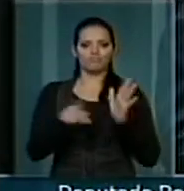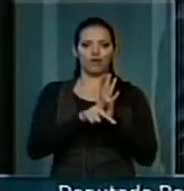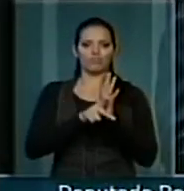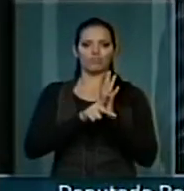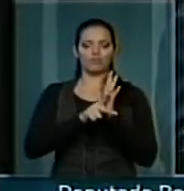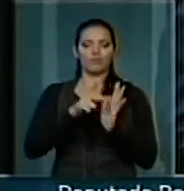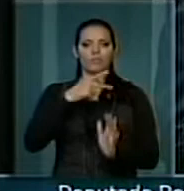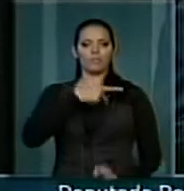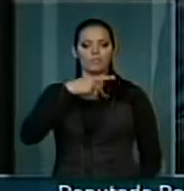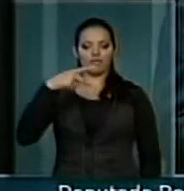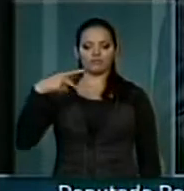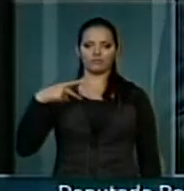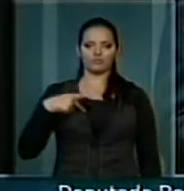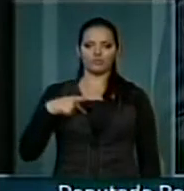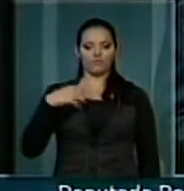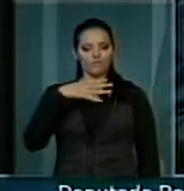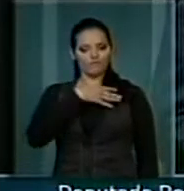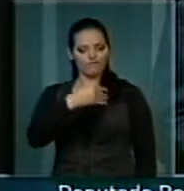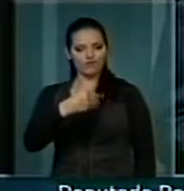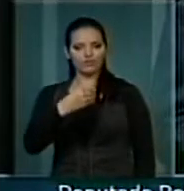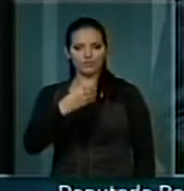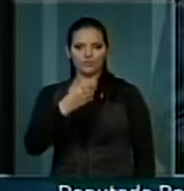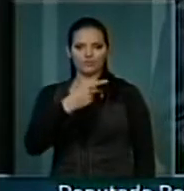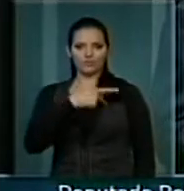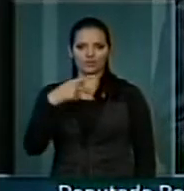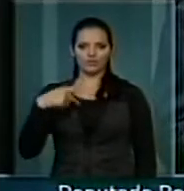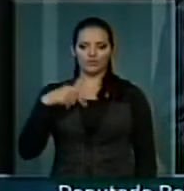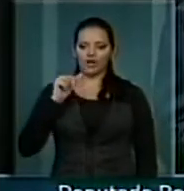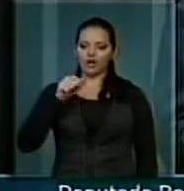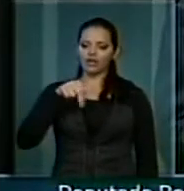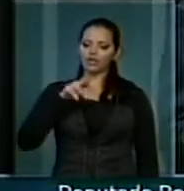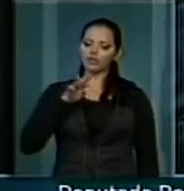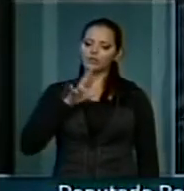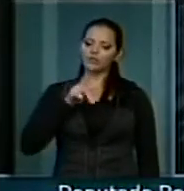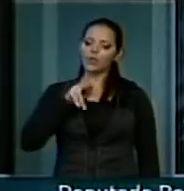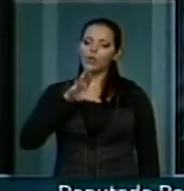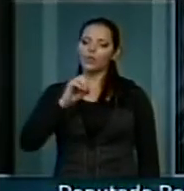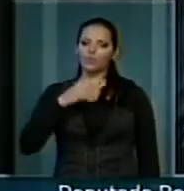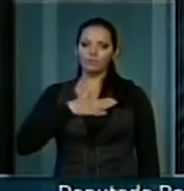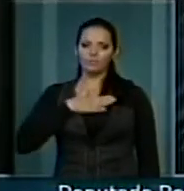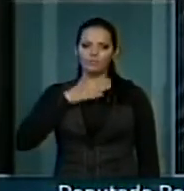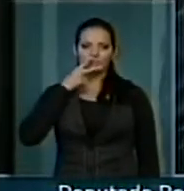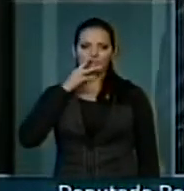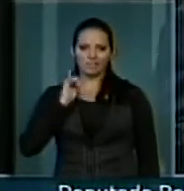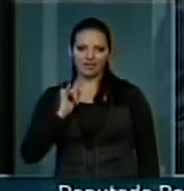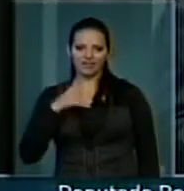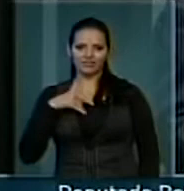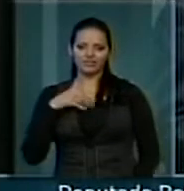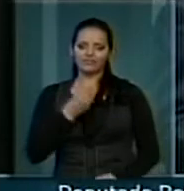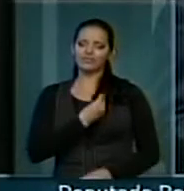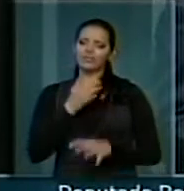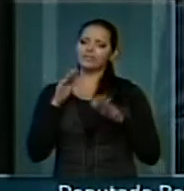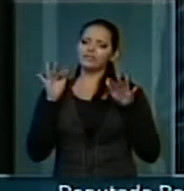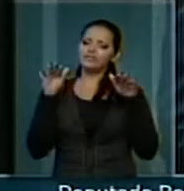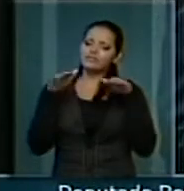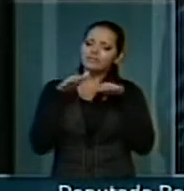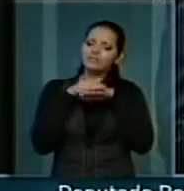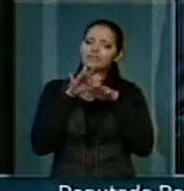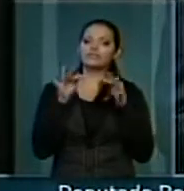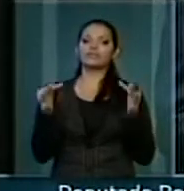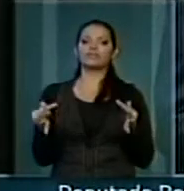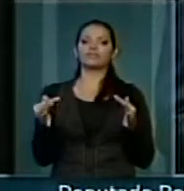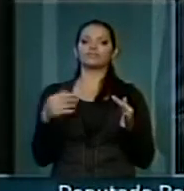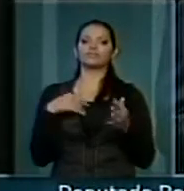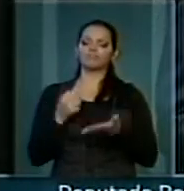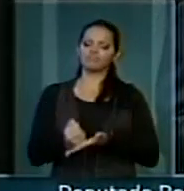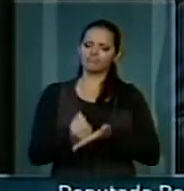pastor, o pastor Antônio Vieira de Lucena, cuja vida simples enriqueceu em muito esse mundo enquanto aqui